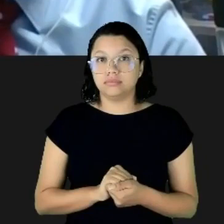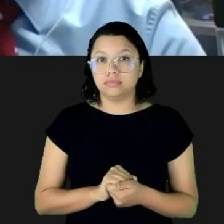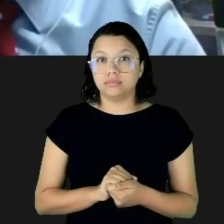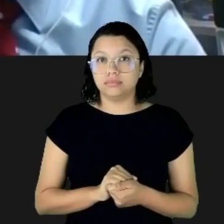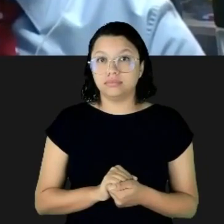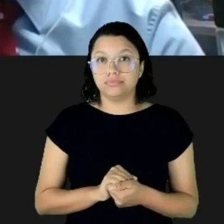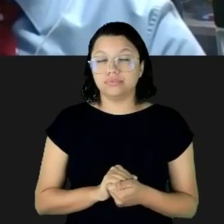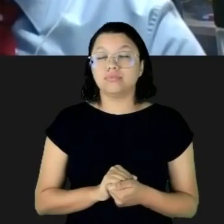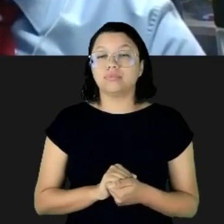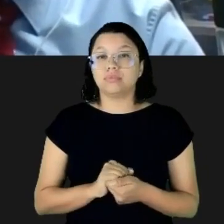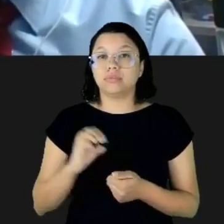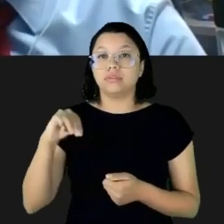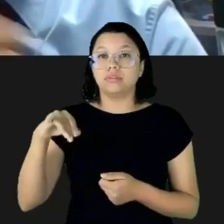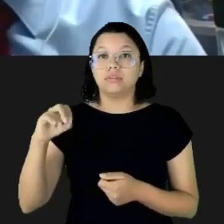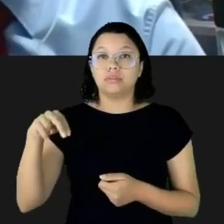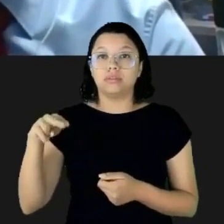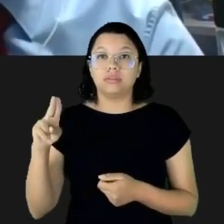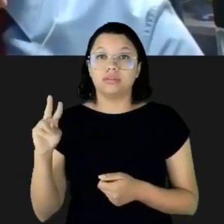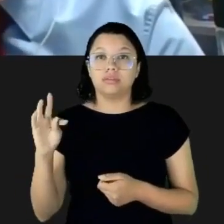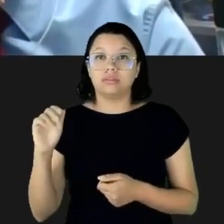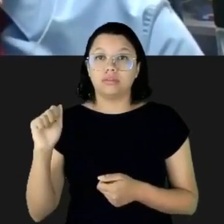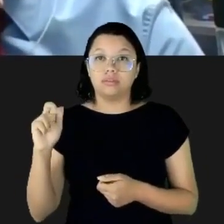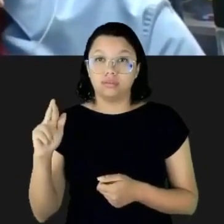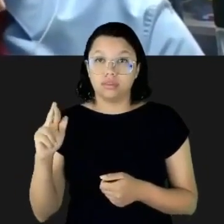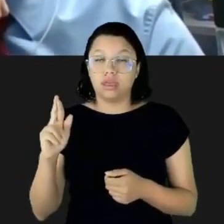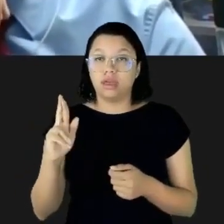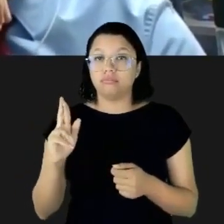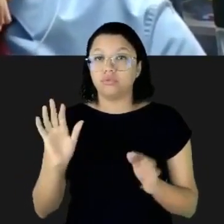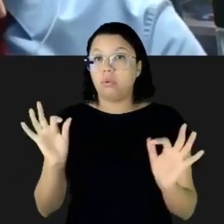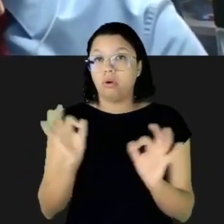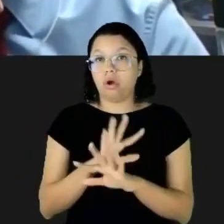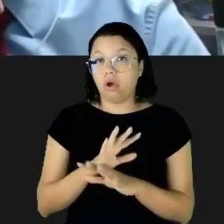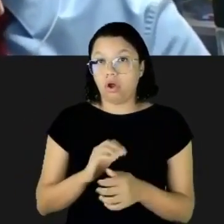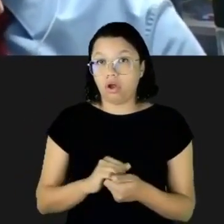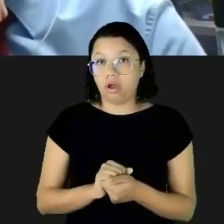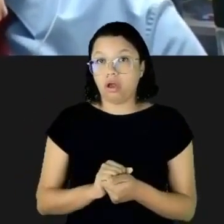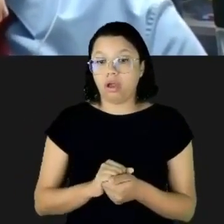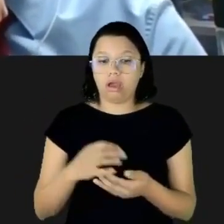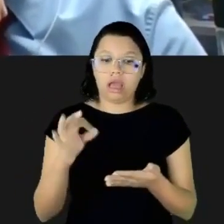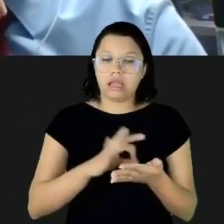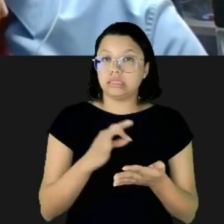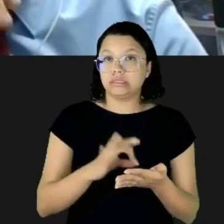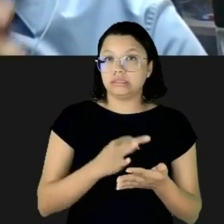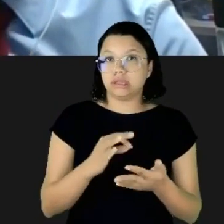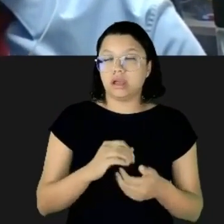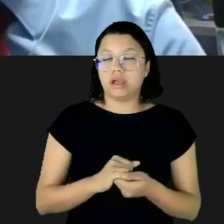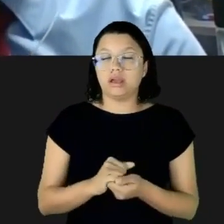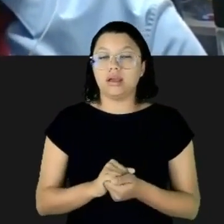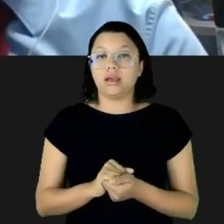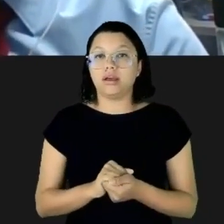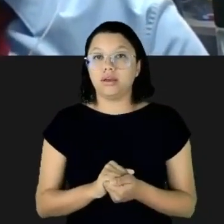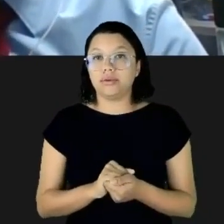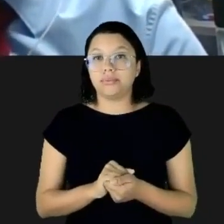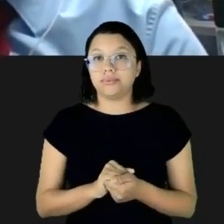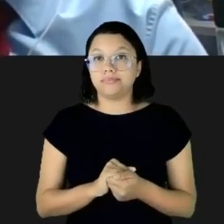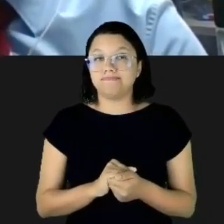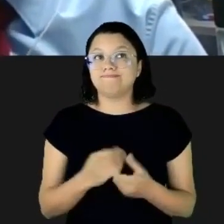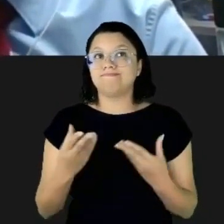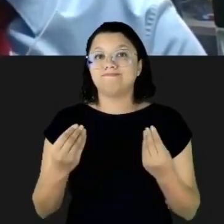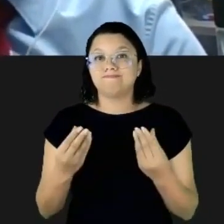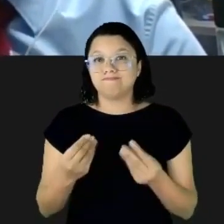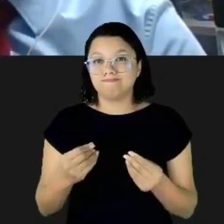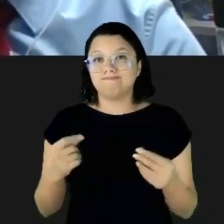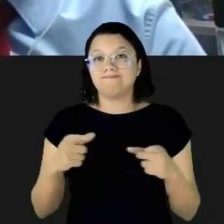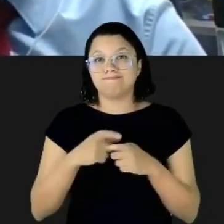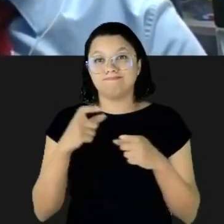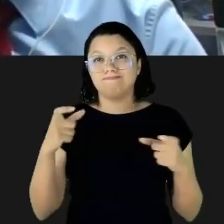o minutar conclusão a tarefa minutar e assinar é onde muitas vezes